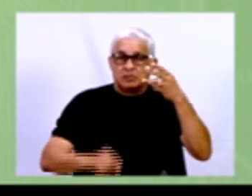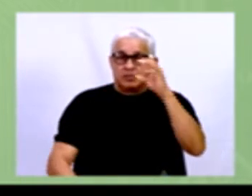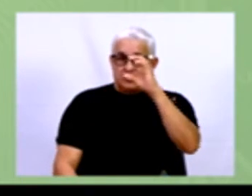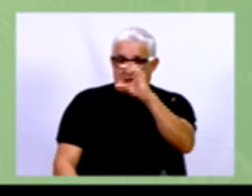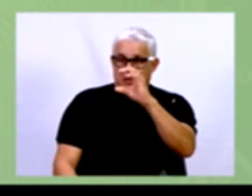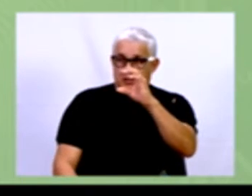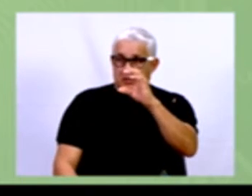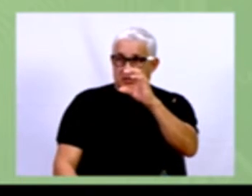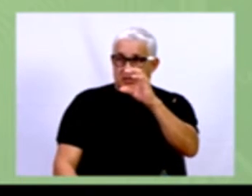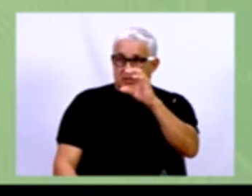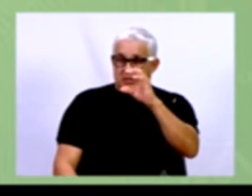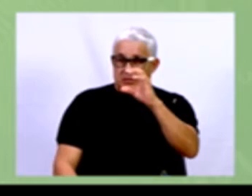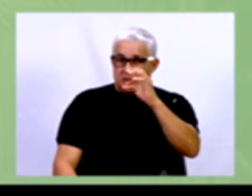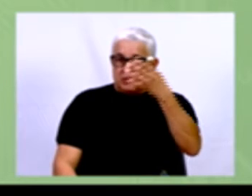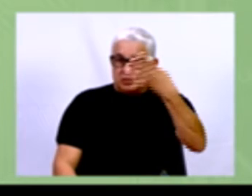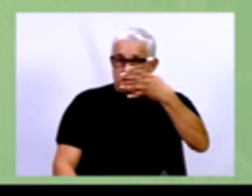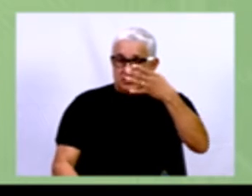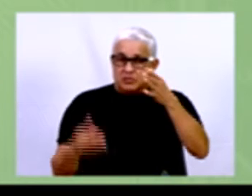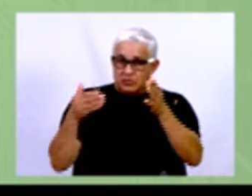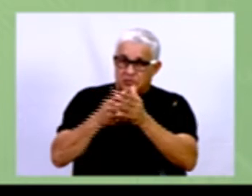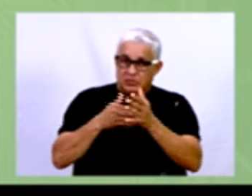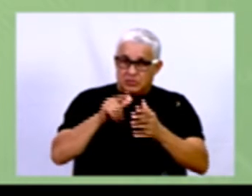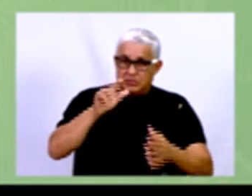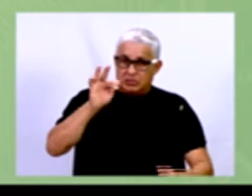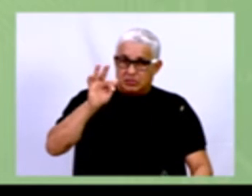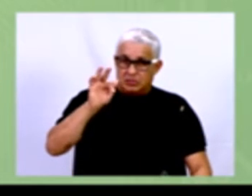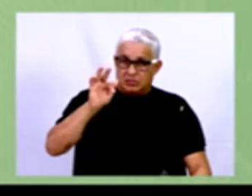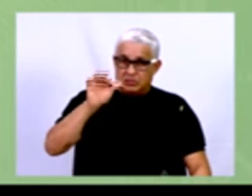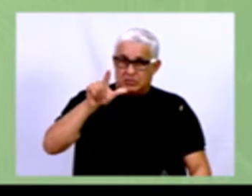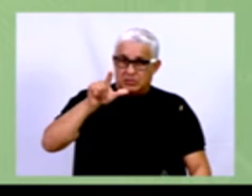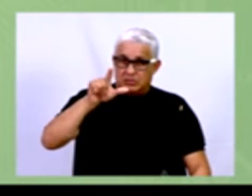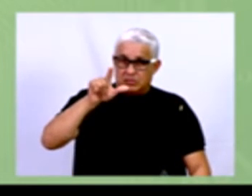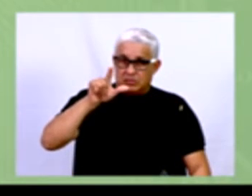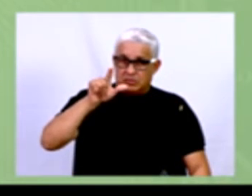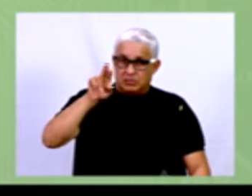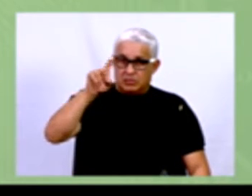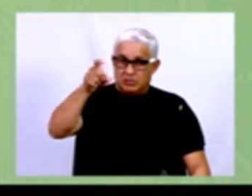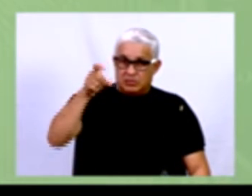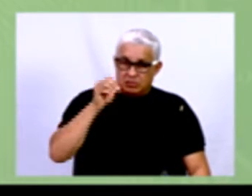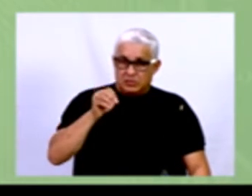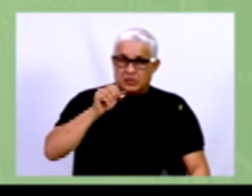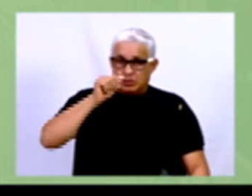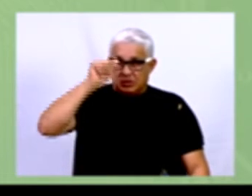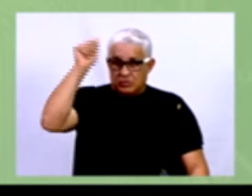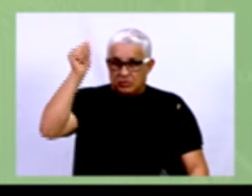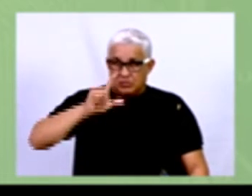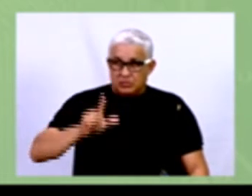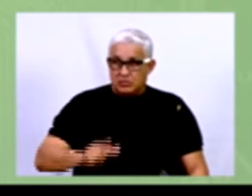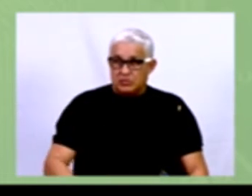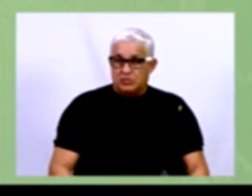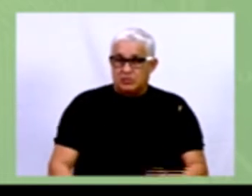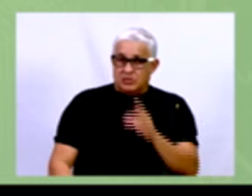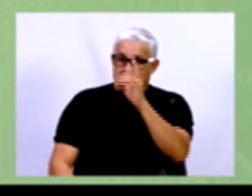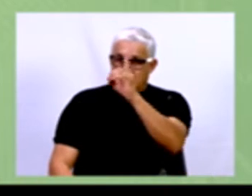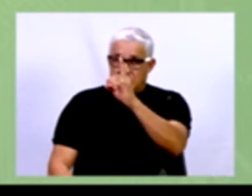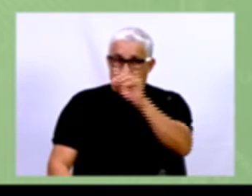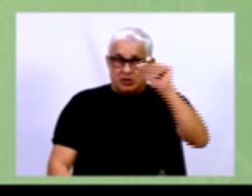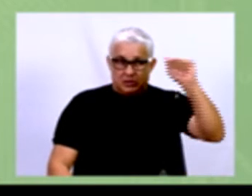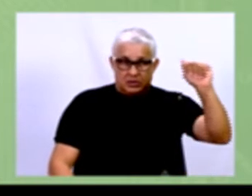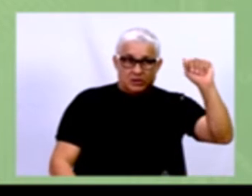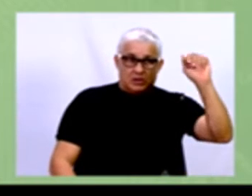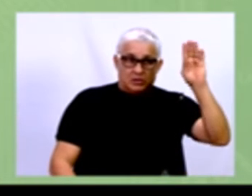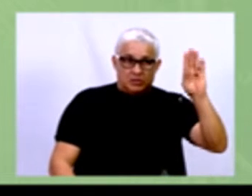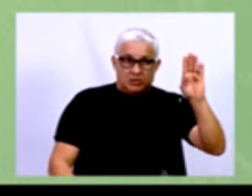E vou chamar o quarto e último fluxo azul de D. Ou melhor, D. Deixa eu